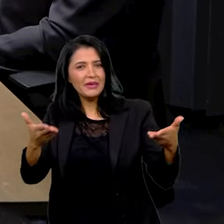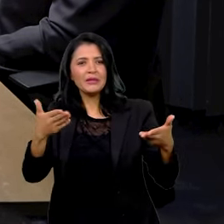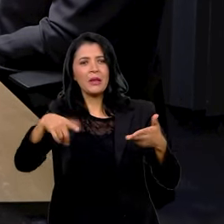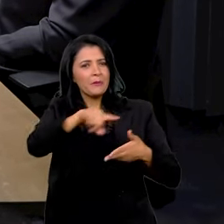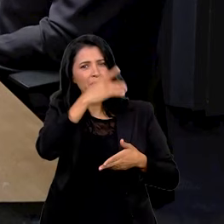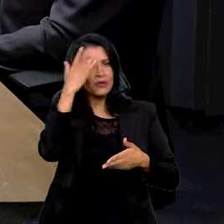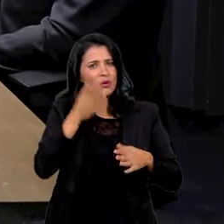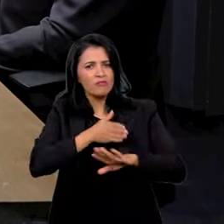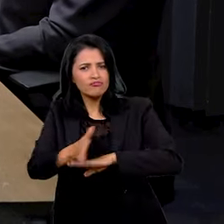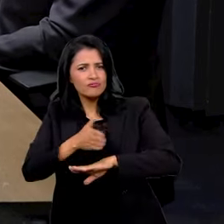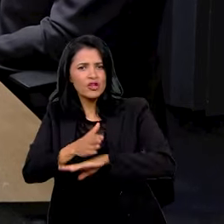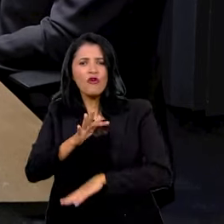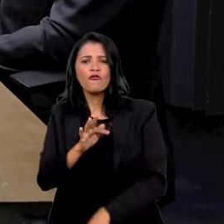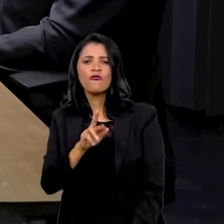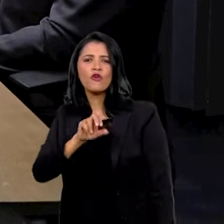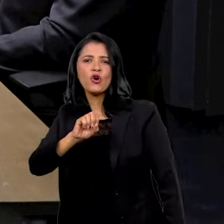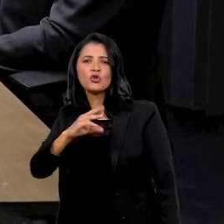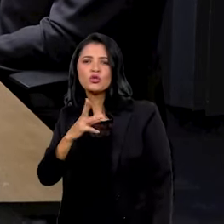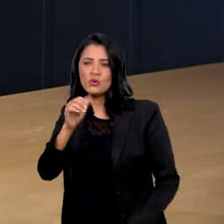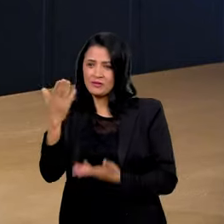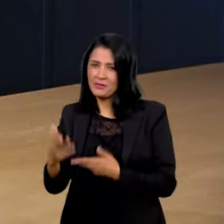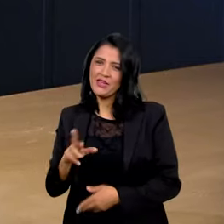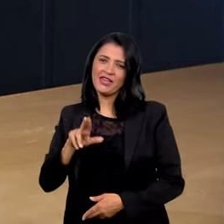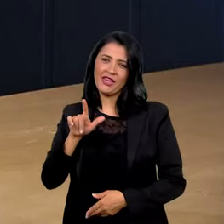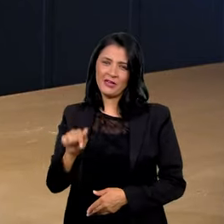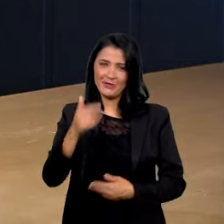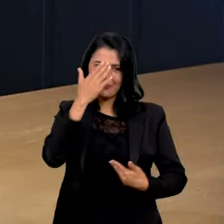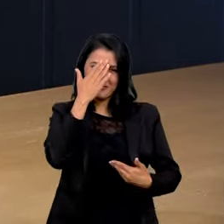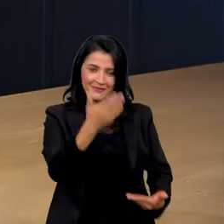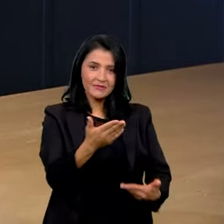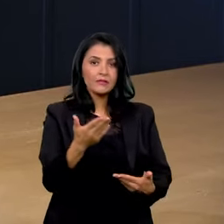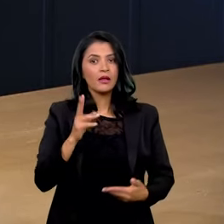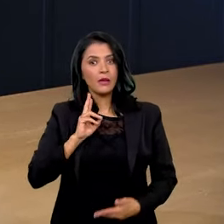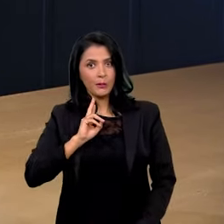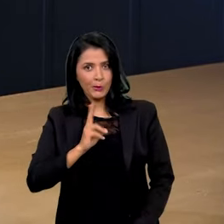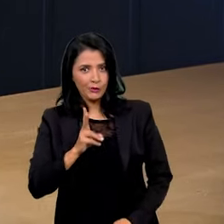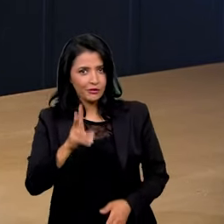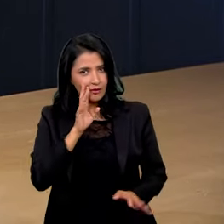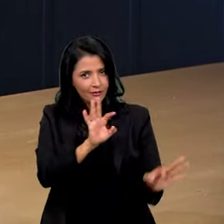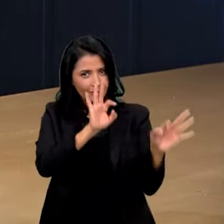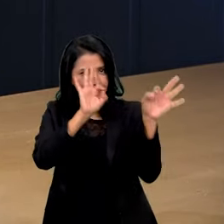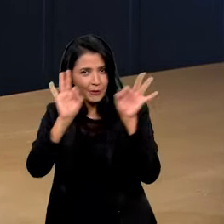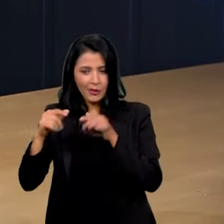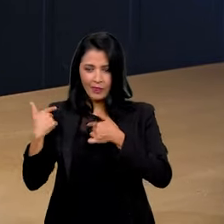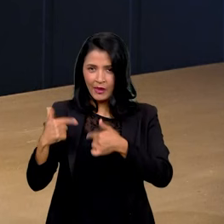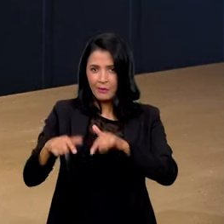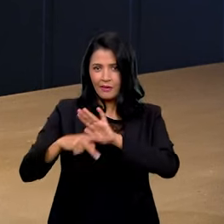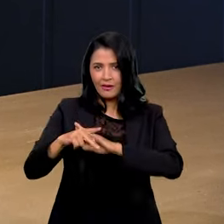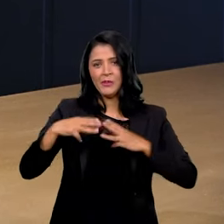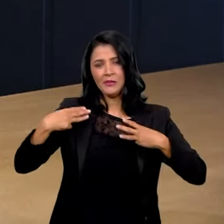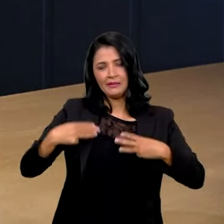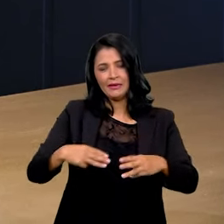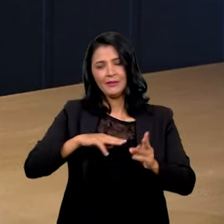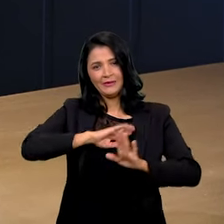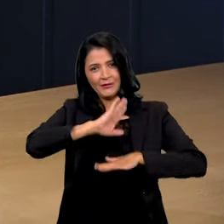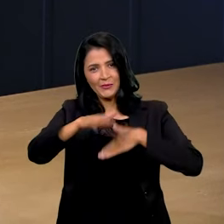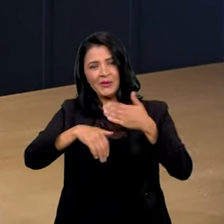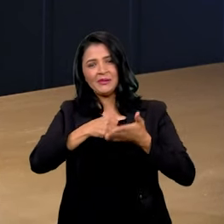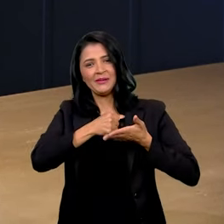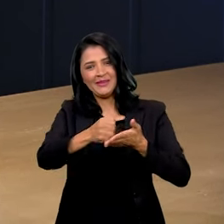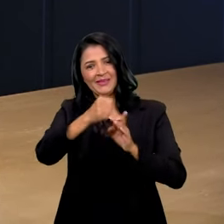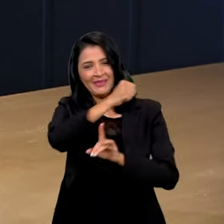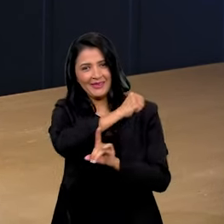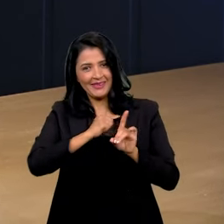forsas inclusive o Régis aqui conosco para continuar acompanhando as ações do Ministério do Desenvolvimento e assistência